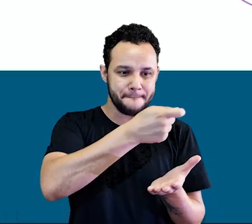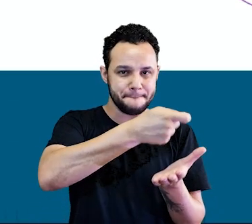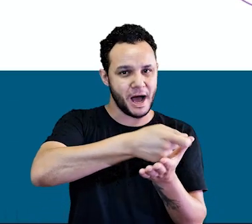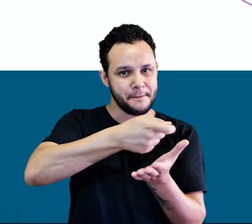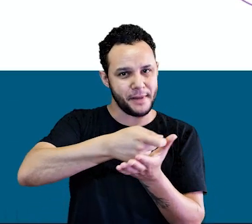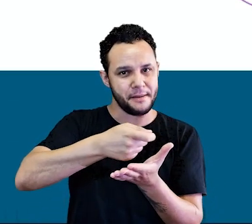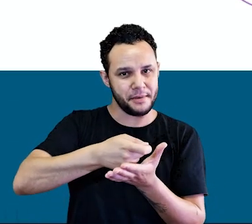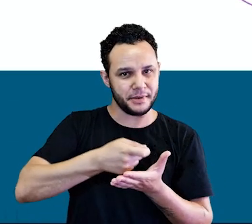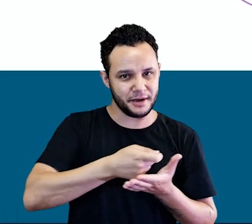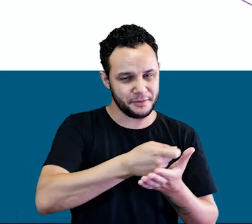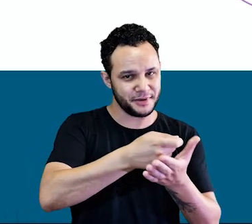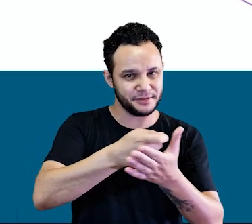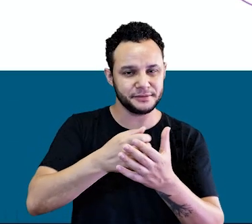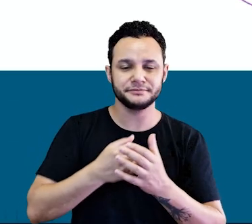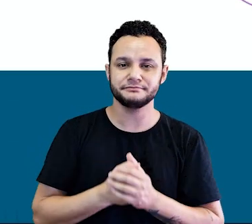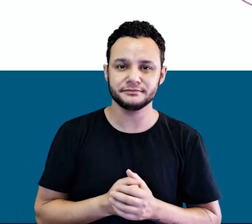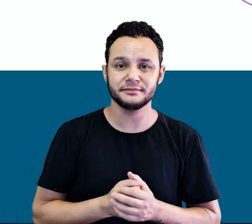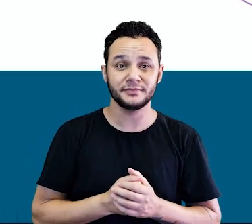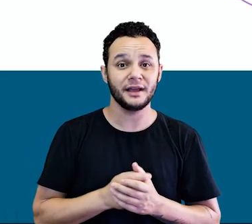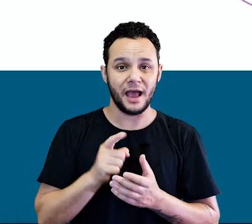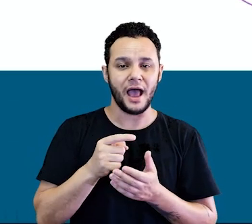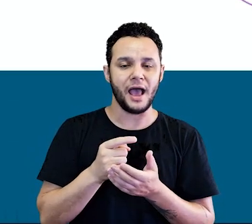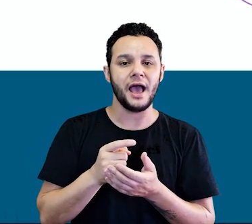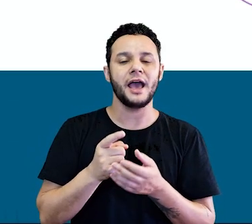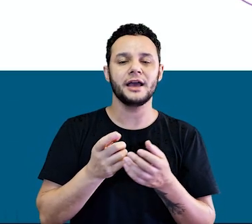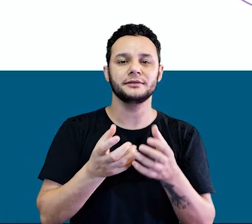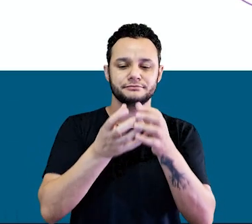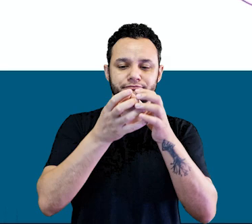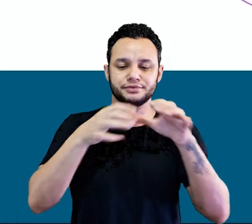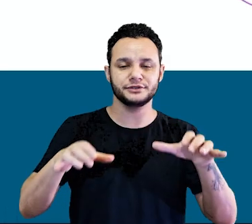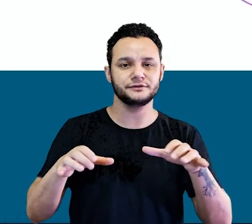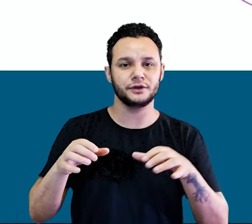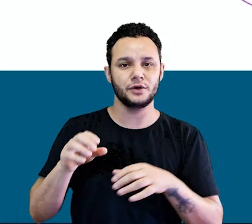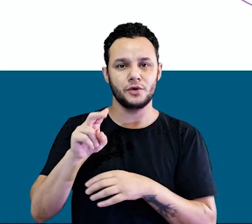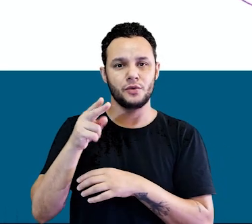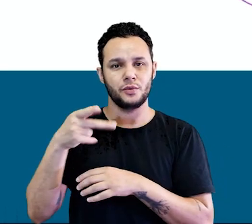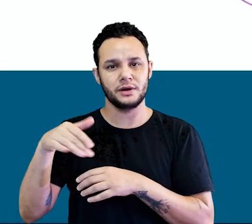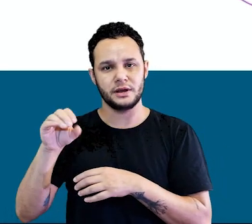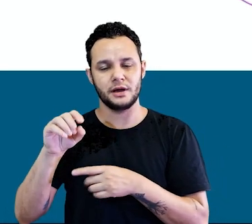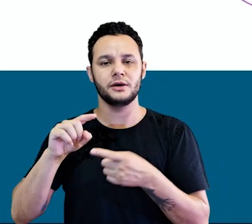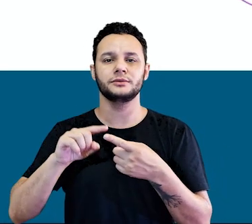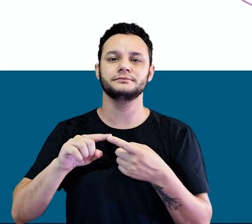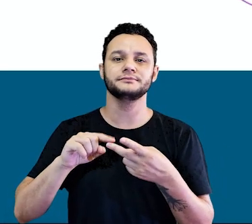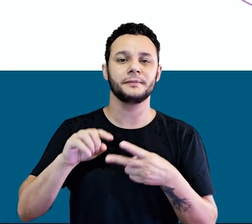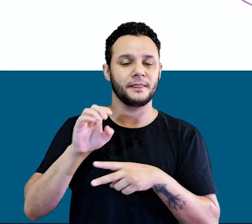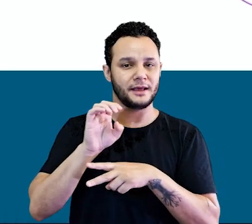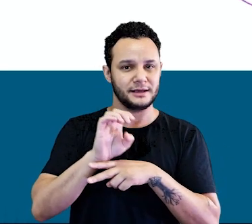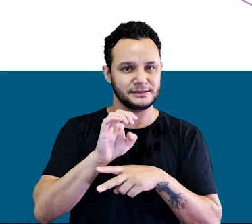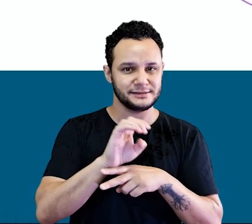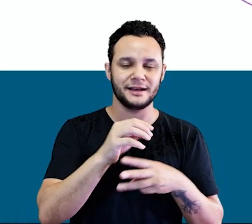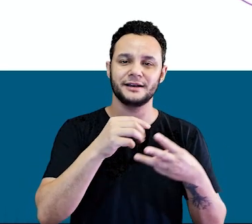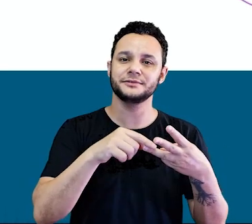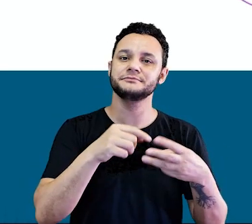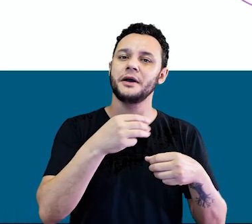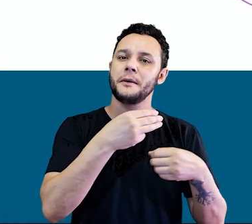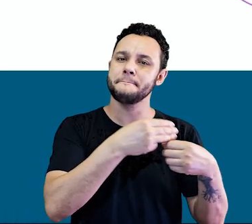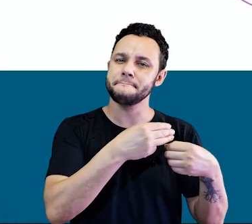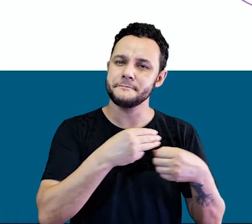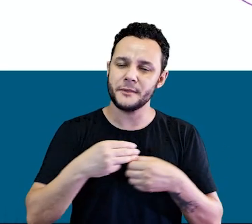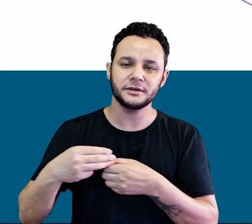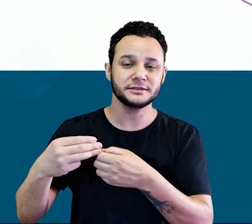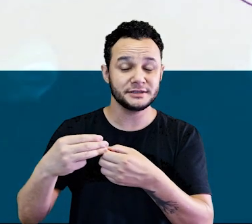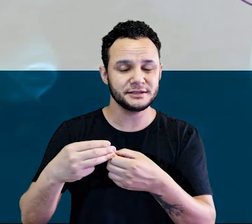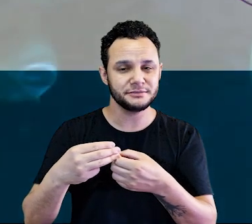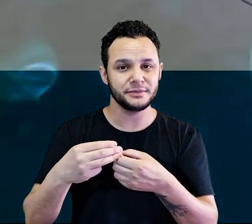de pagamento. E essa receita ela é dividida, então, entre União, estados e municípios, né?